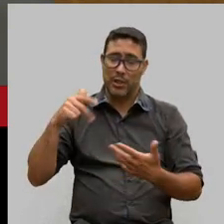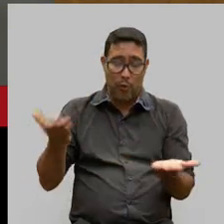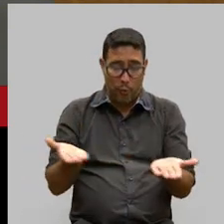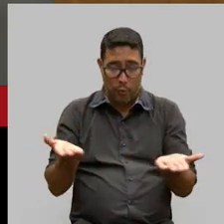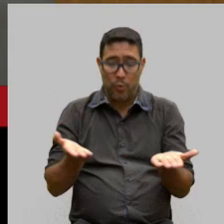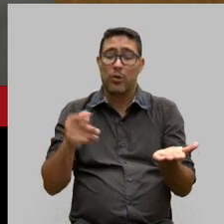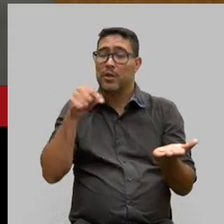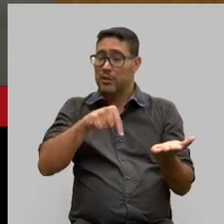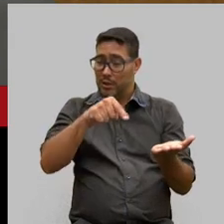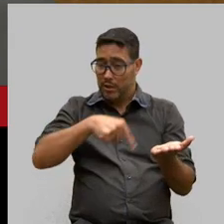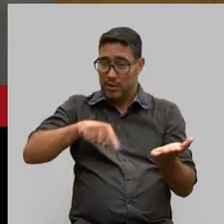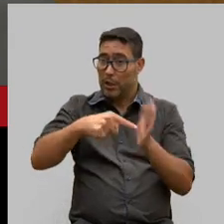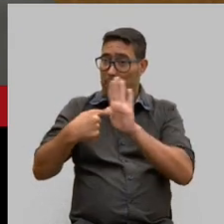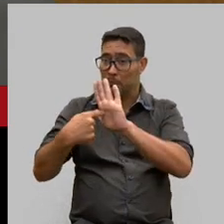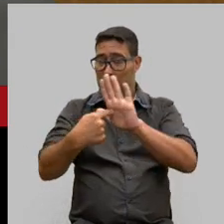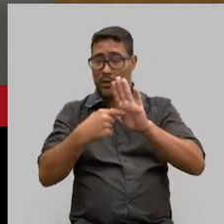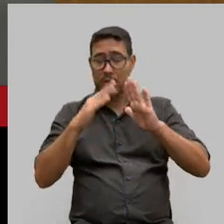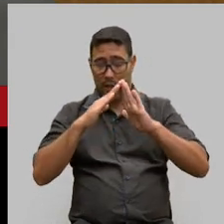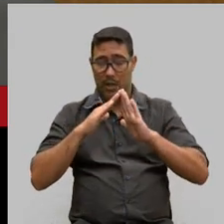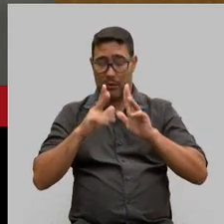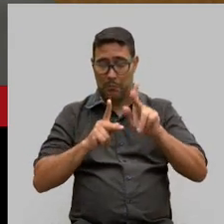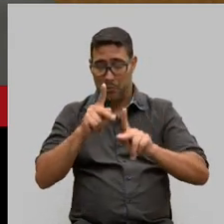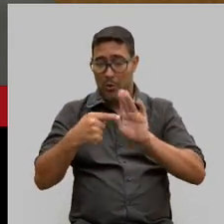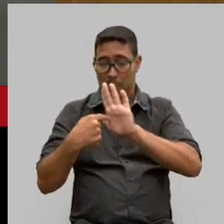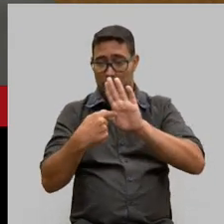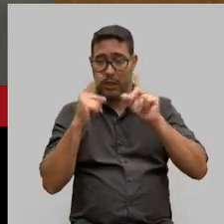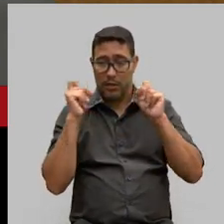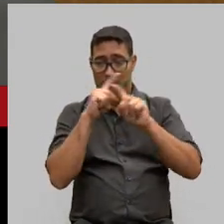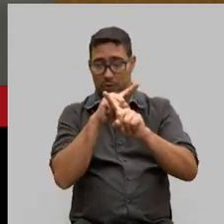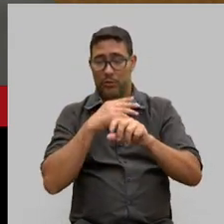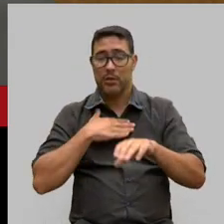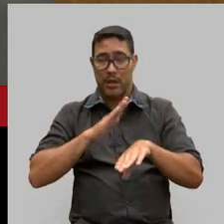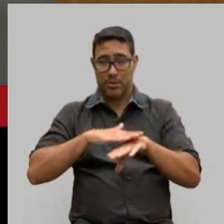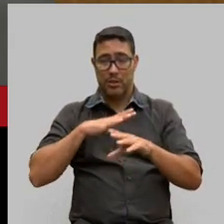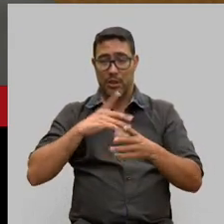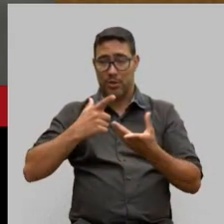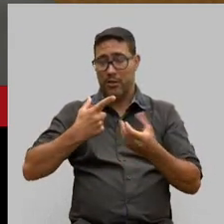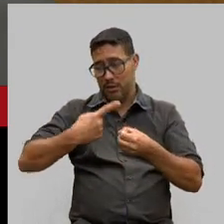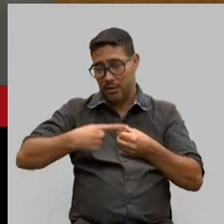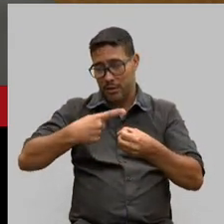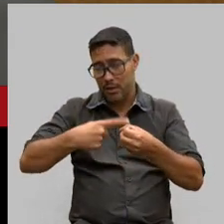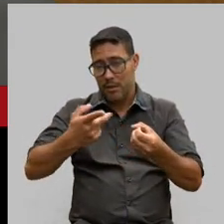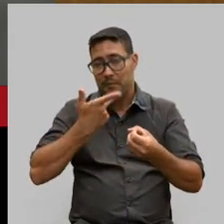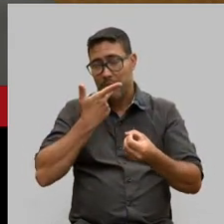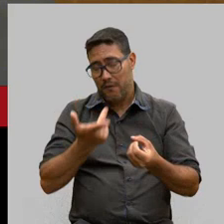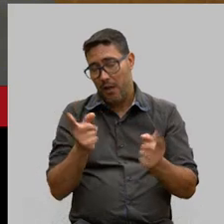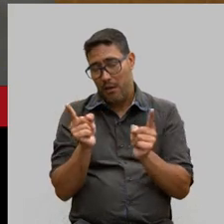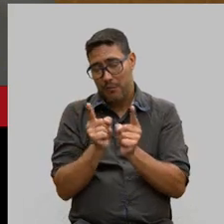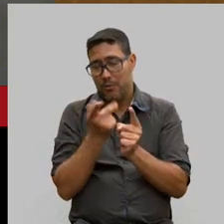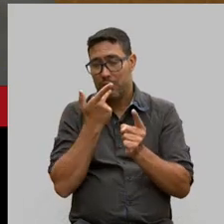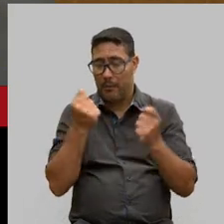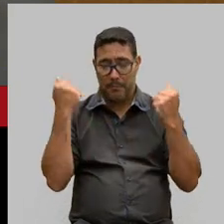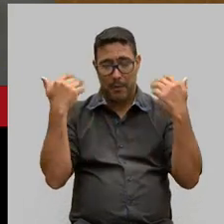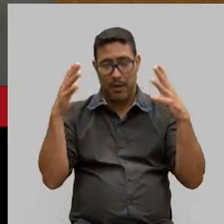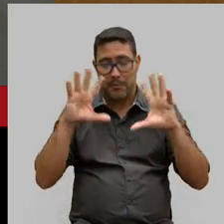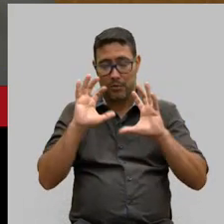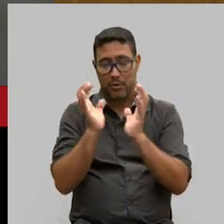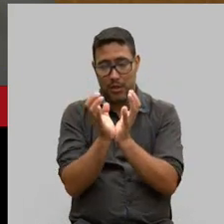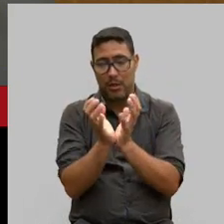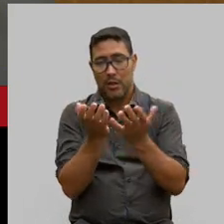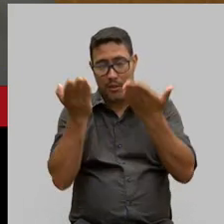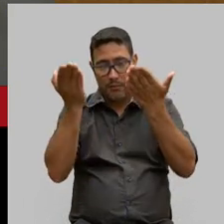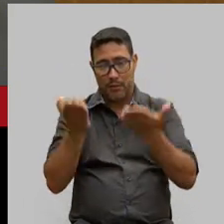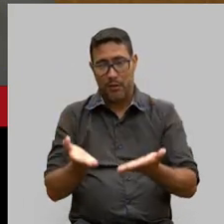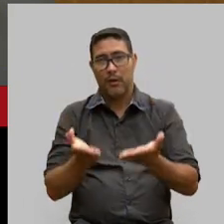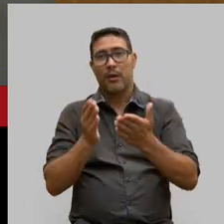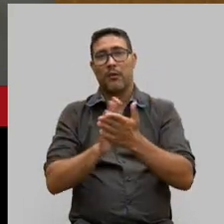mostrar dificuldade Nossa no nosso município vai ser atendida que a minha fala aqui é pouca quero dar os parabéns para toda a equipe pro senhor